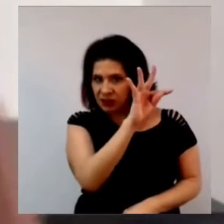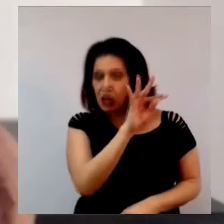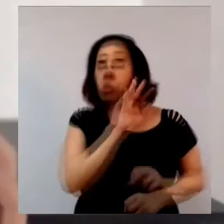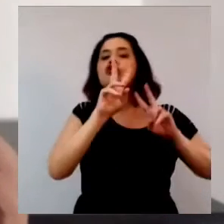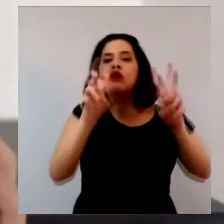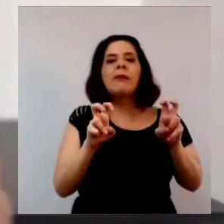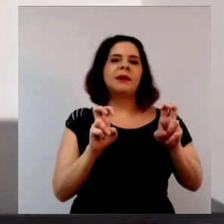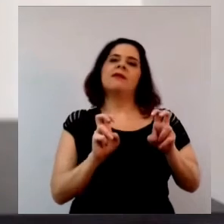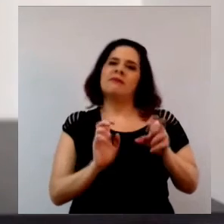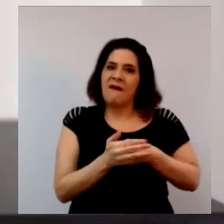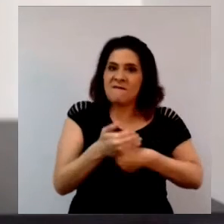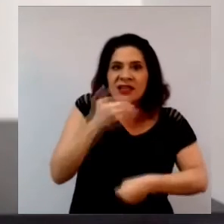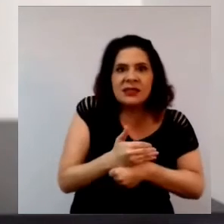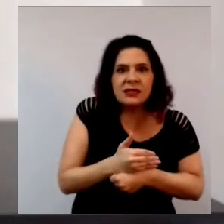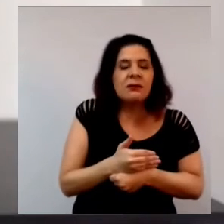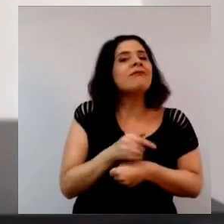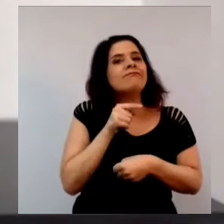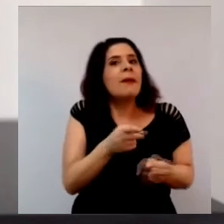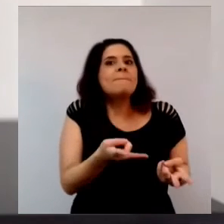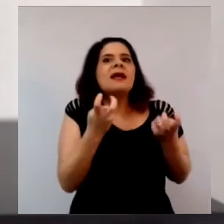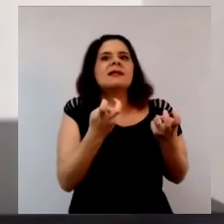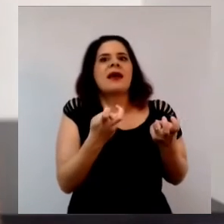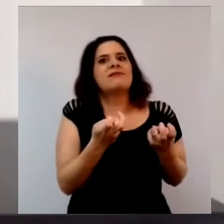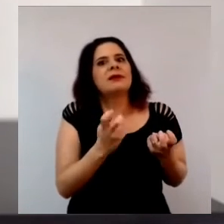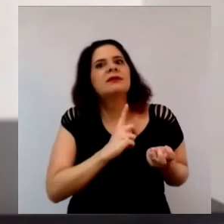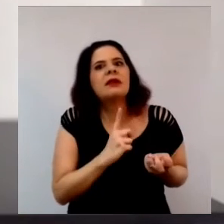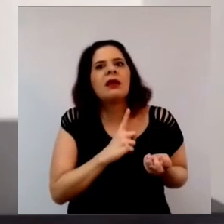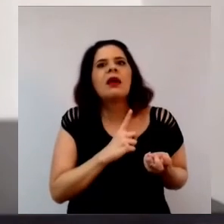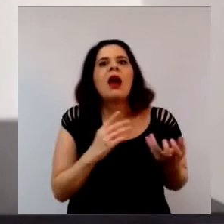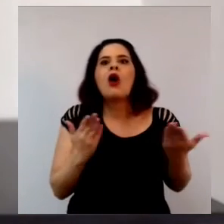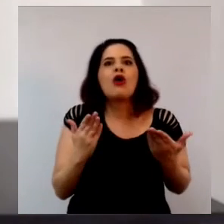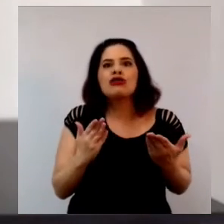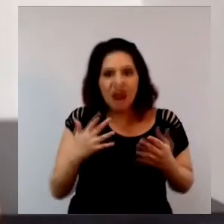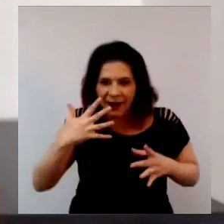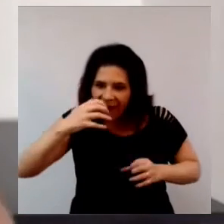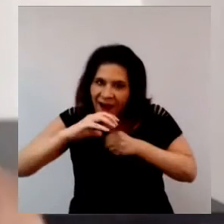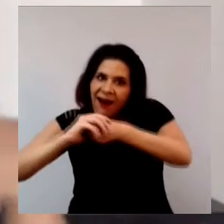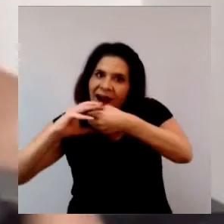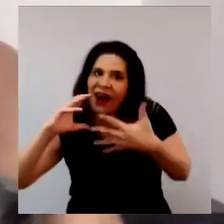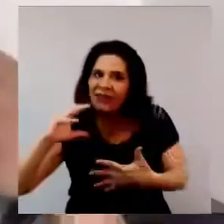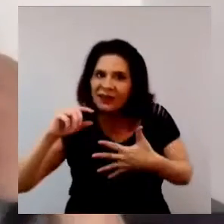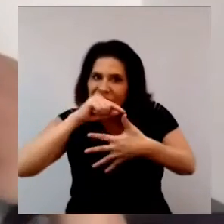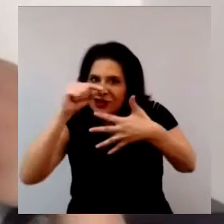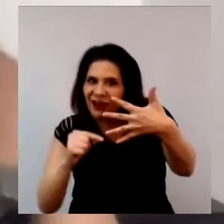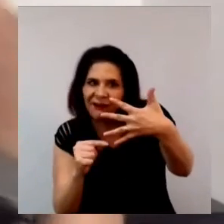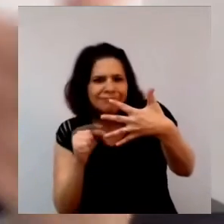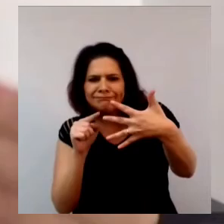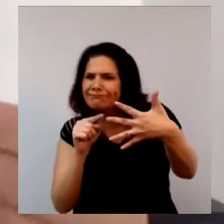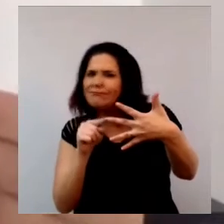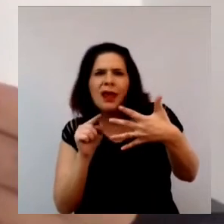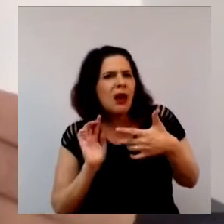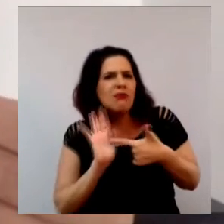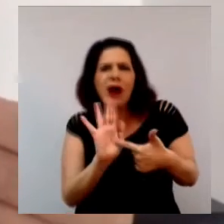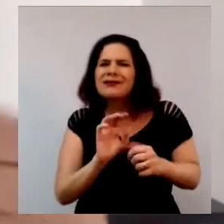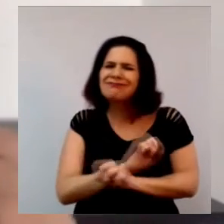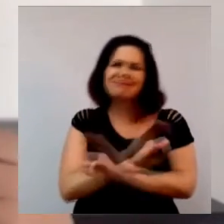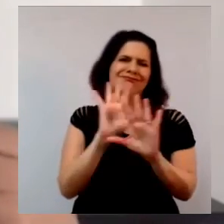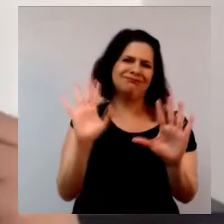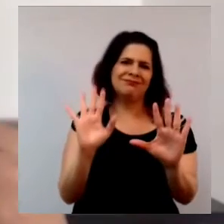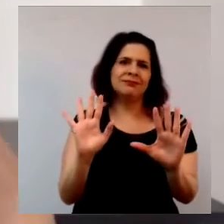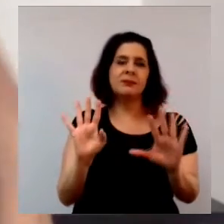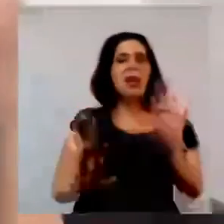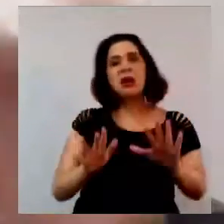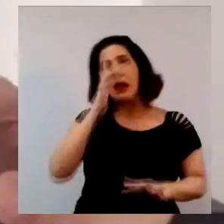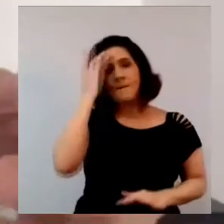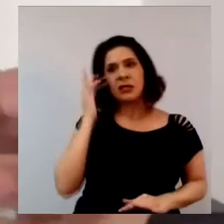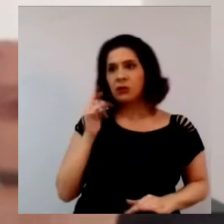fascista clássico, assim, né? Então, você não chama mais as pessoas de interlocutores ou de pessoas que têm posições diferentes de você chama as